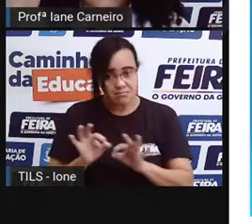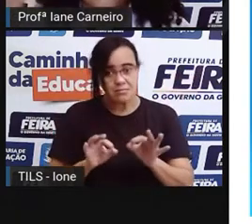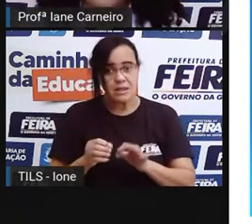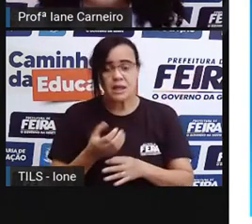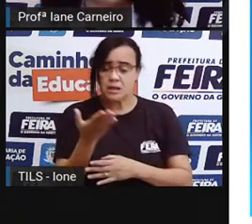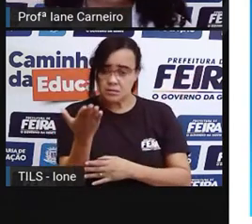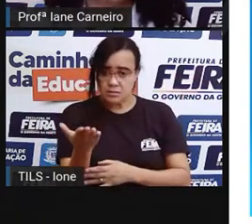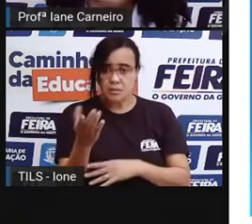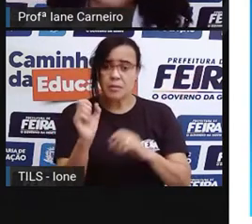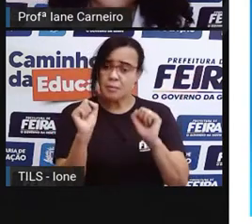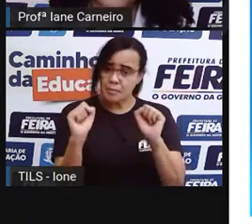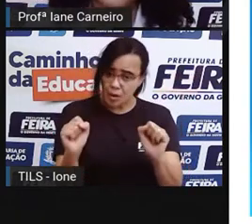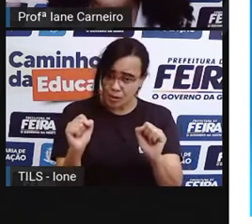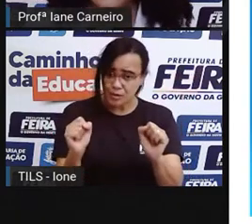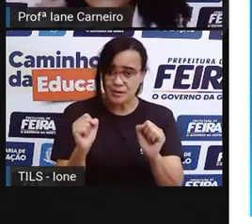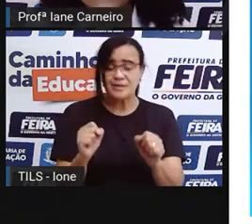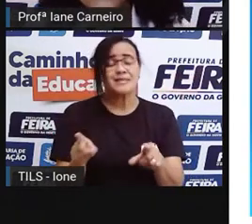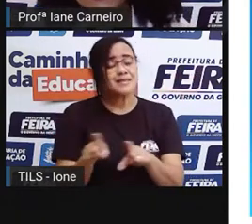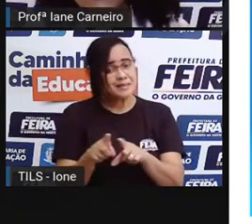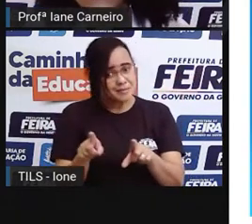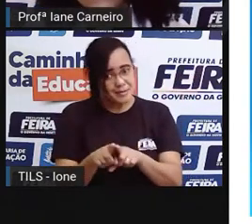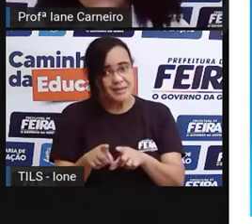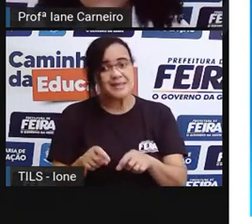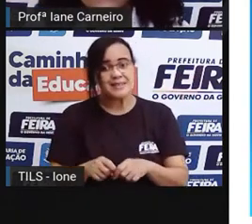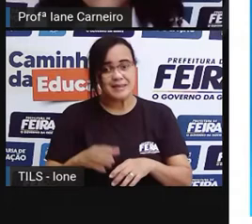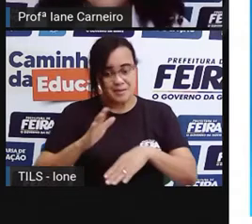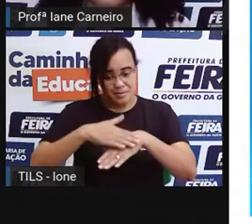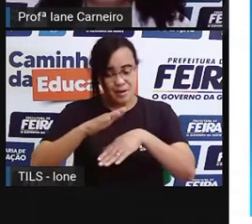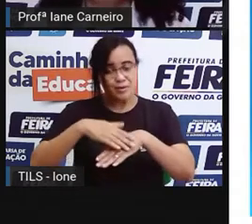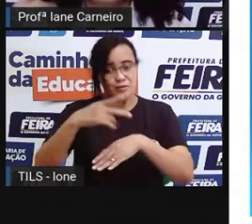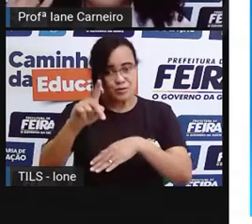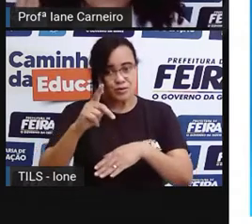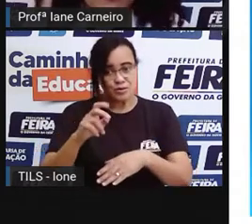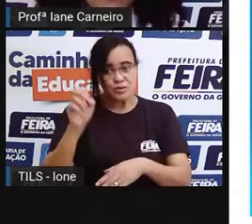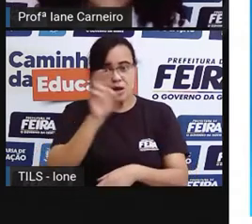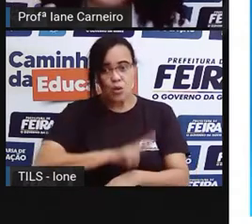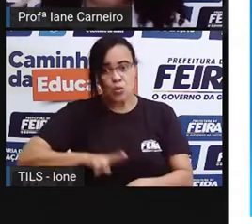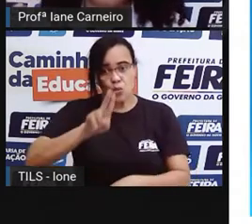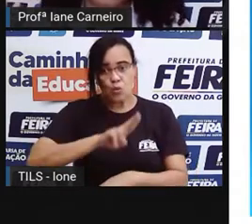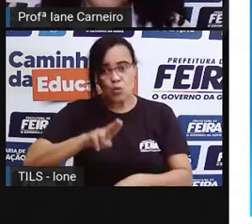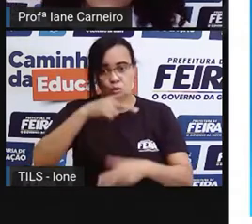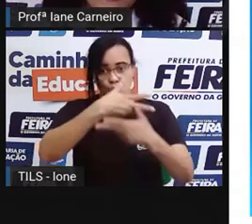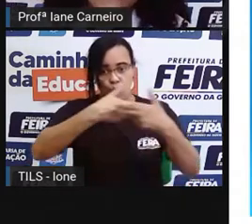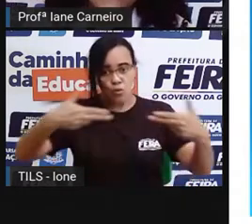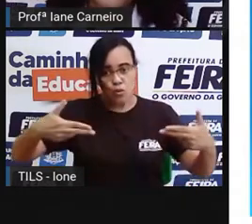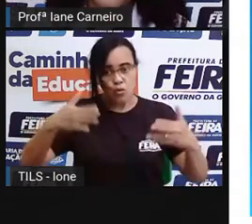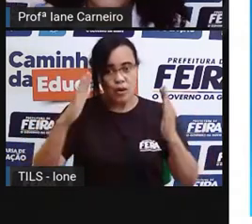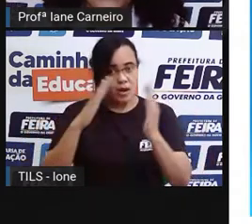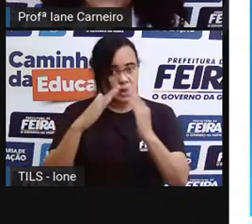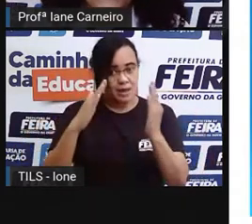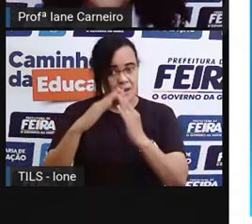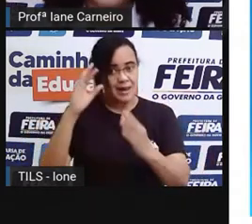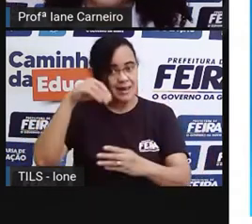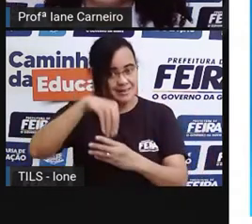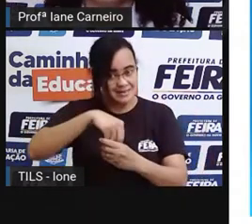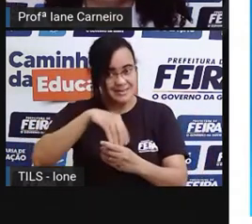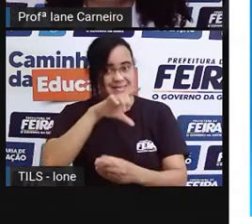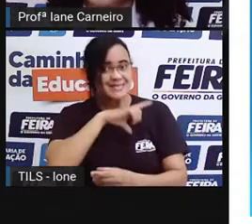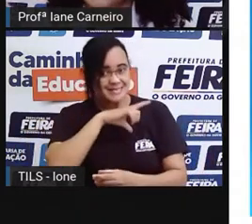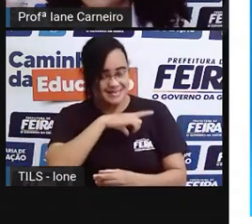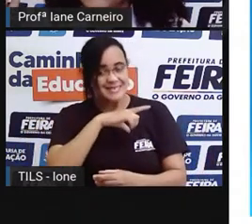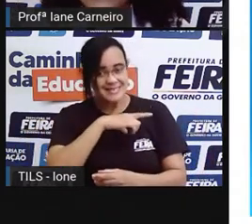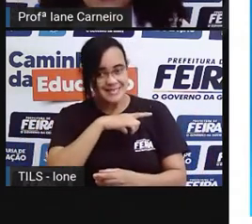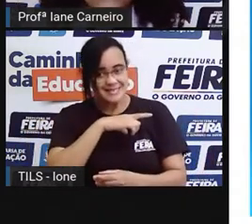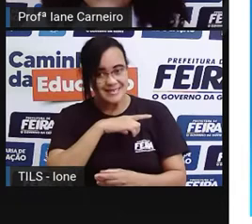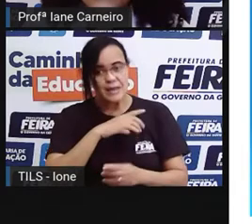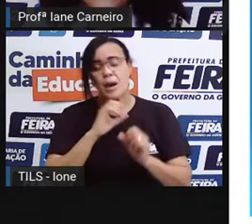fazer o binóculo de vocês conforme o que vocês tenham em casa, certo? E vocês podem ainda melhorar, né, o binóculo,